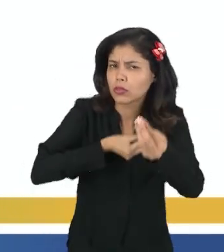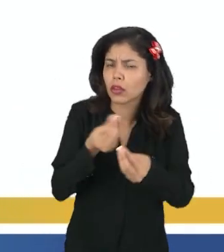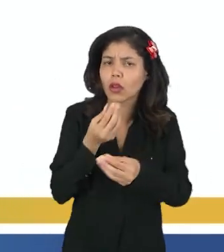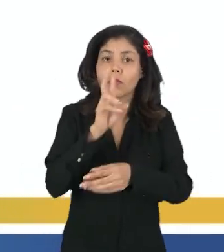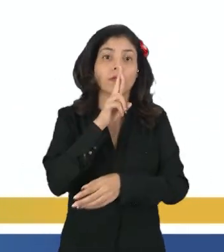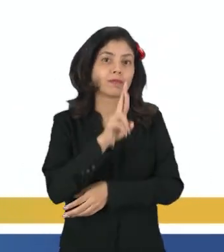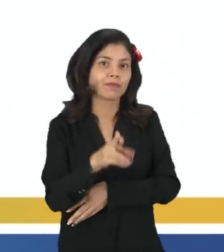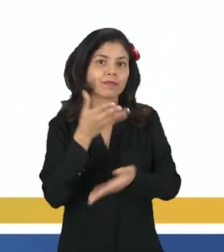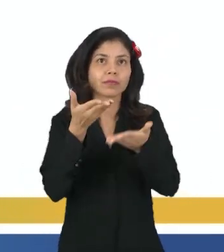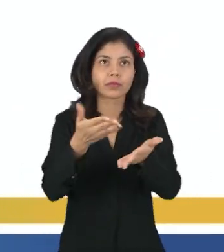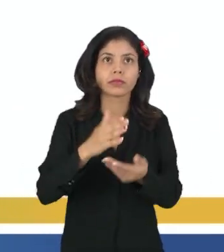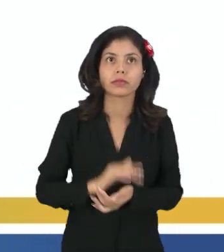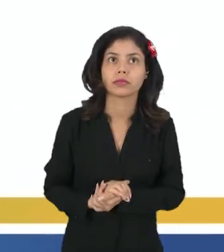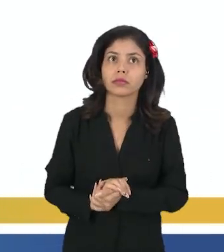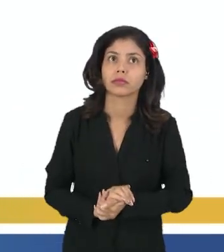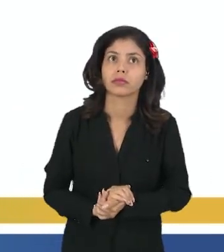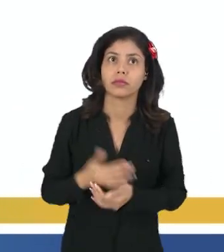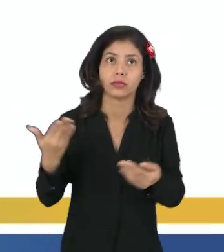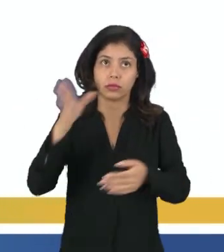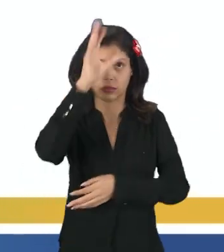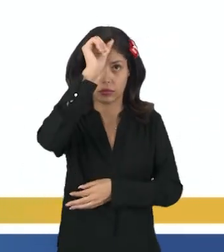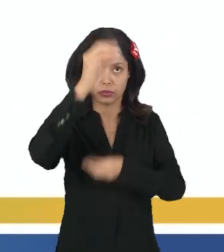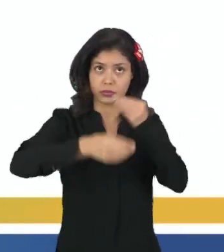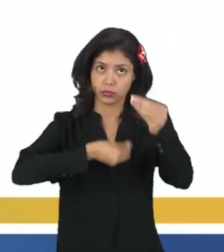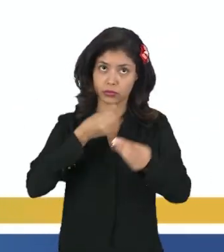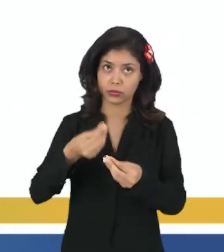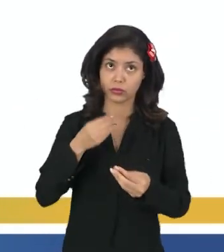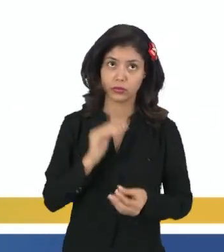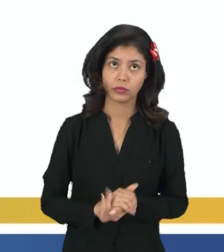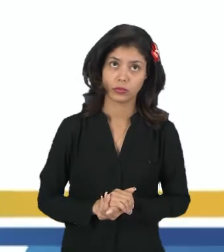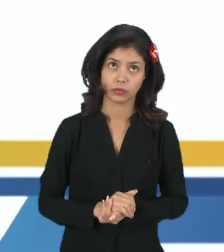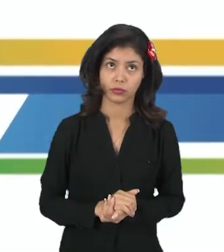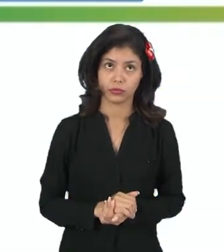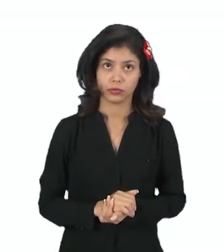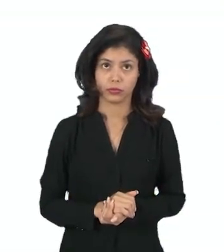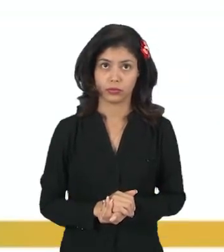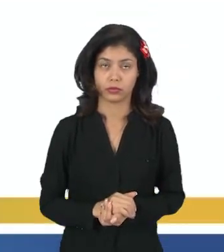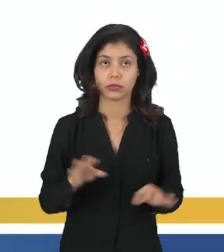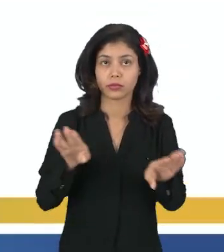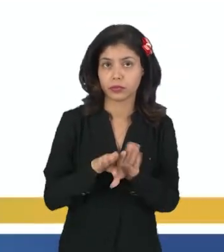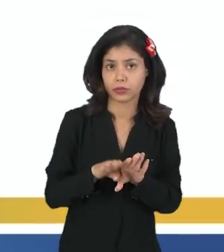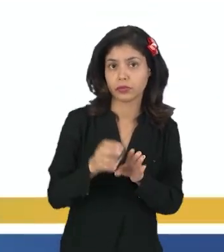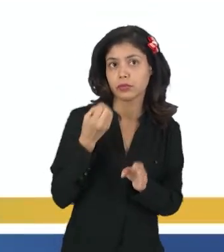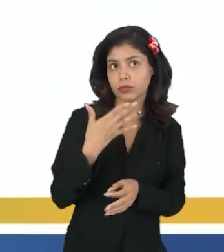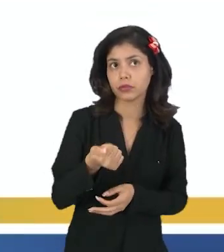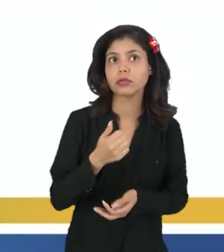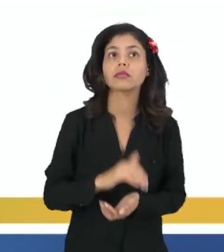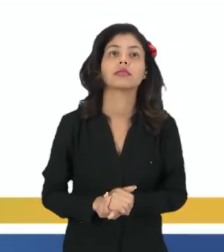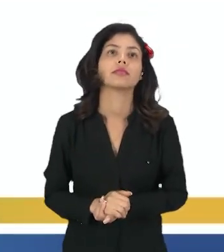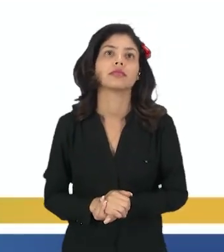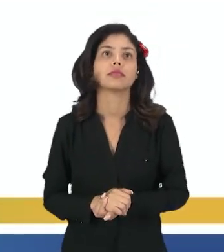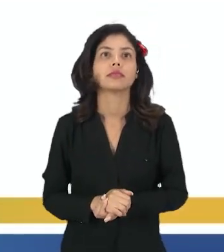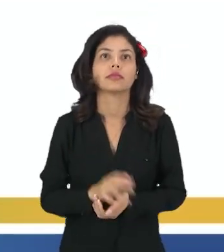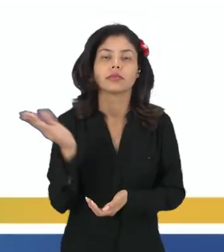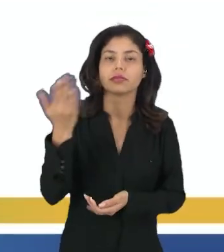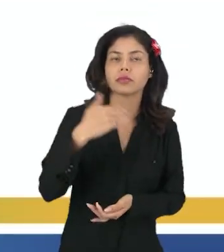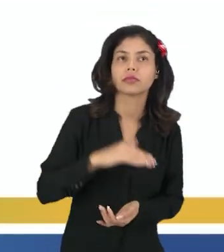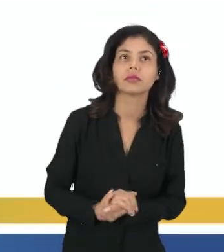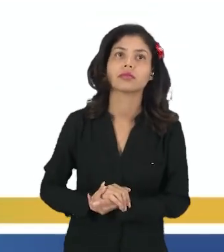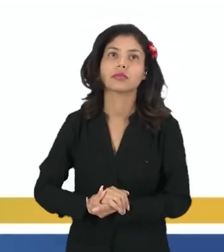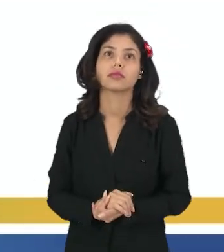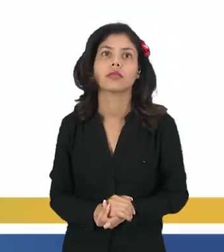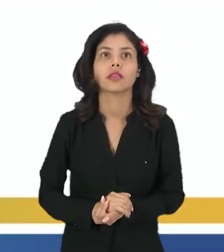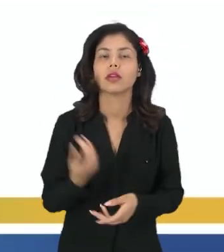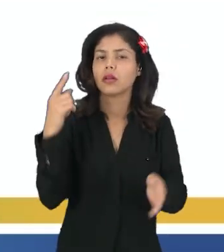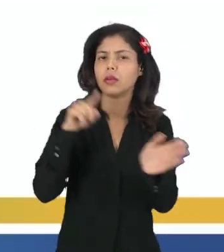como é que calcula isso né então vamos aprender hoje como é que calculamos a geratriz Tá bom então vamos